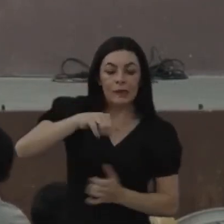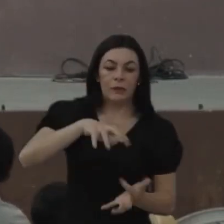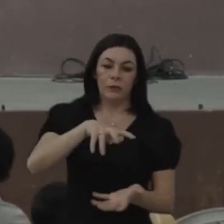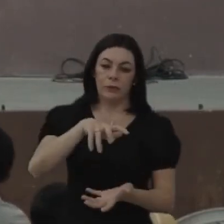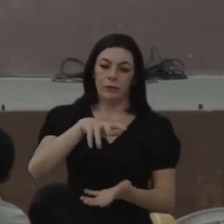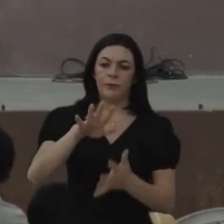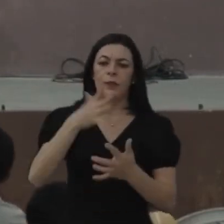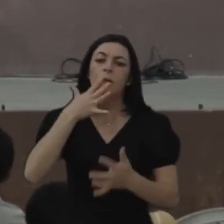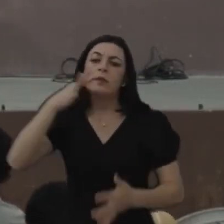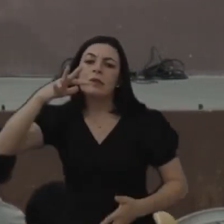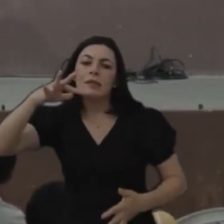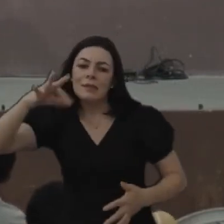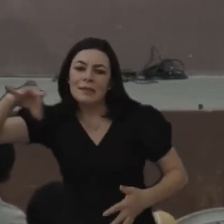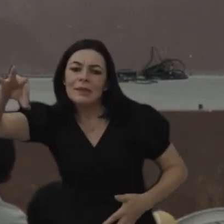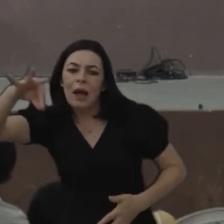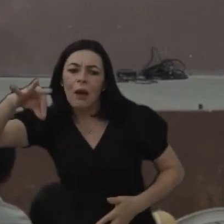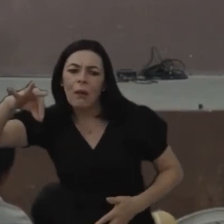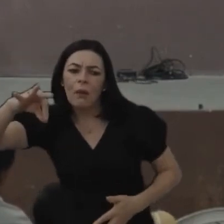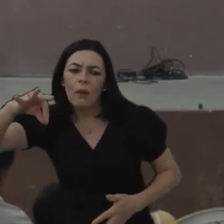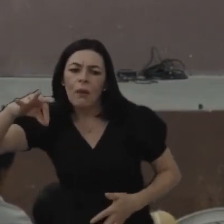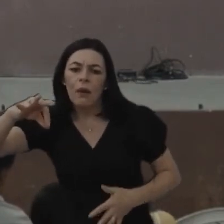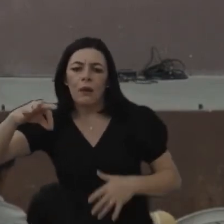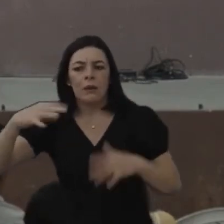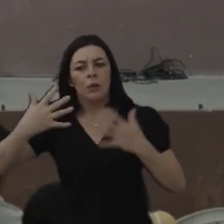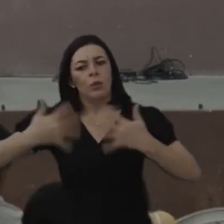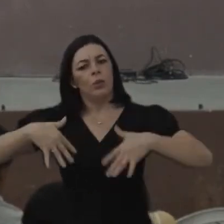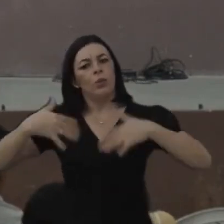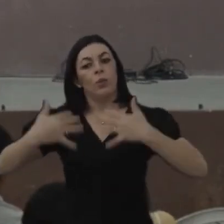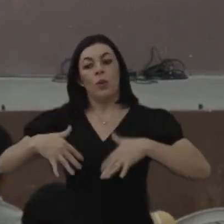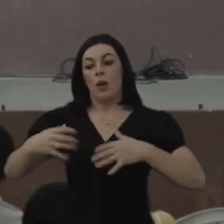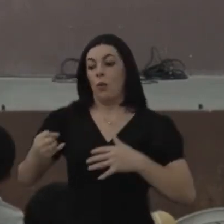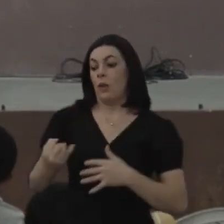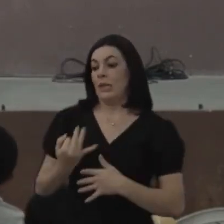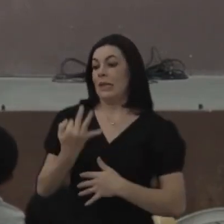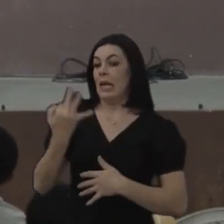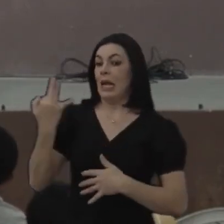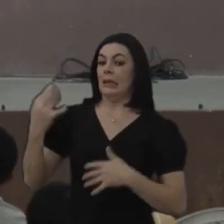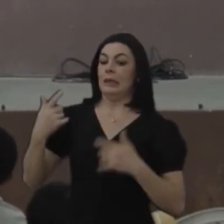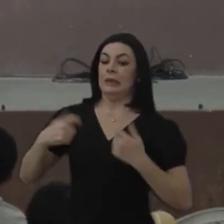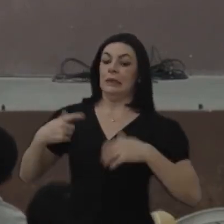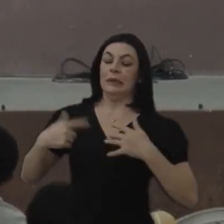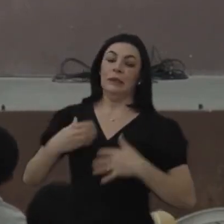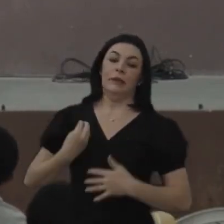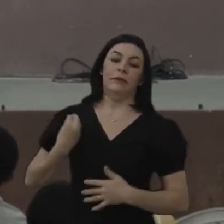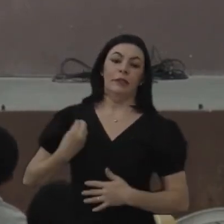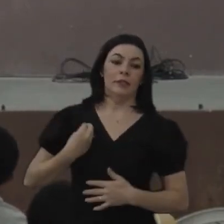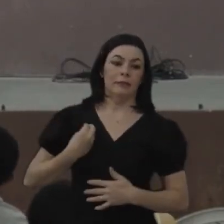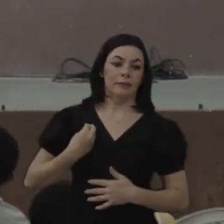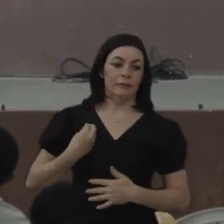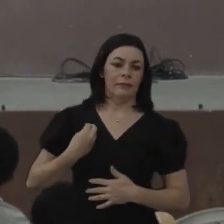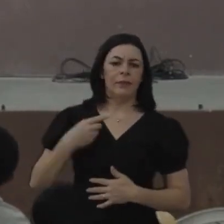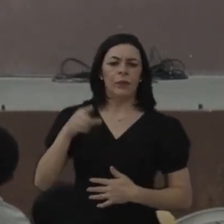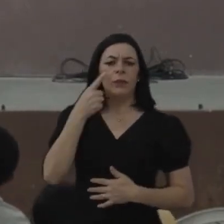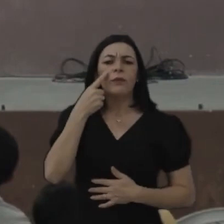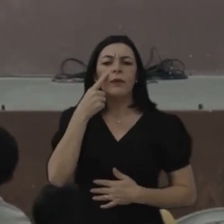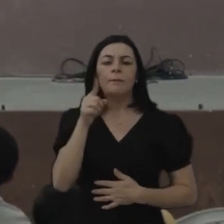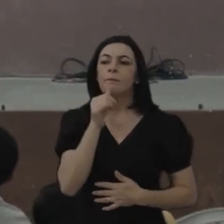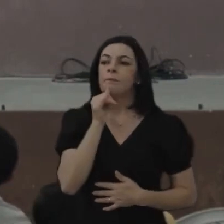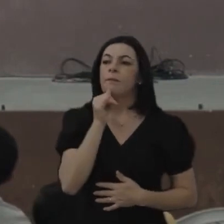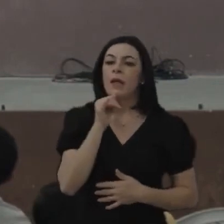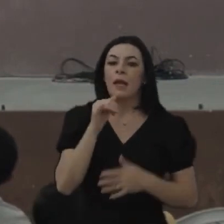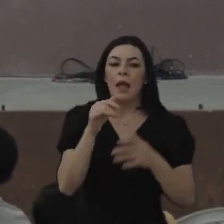O sal, irmãos, está presente em grande quantidade na nossa vida, atualmente. Só é você pegar